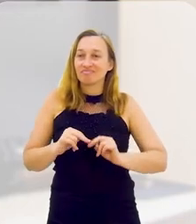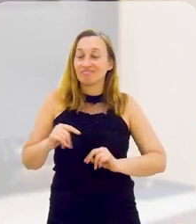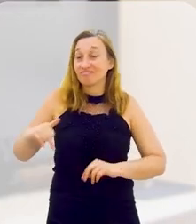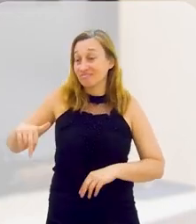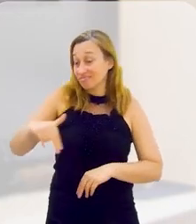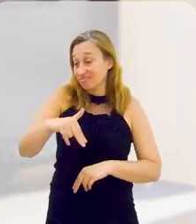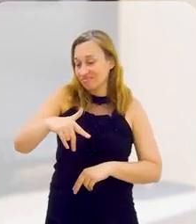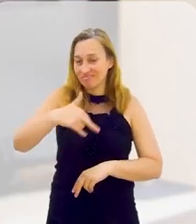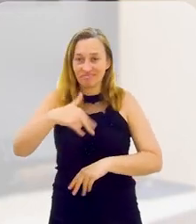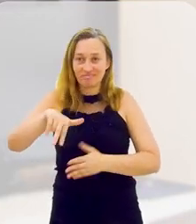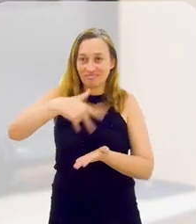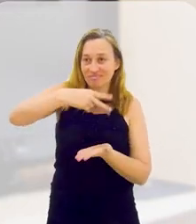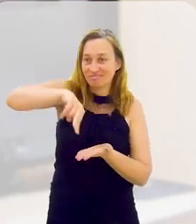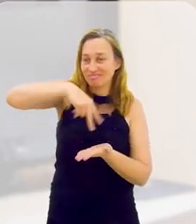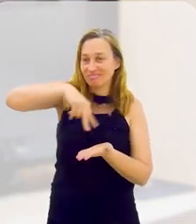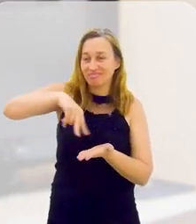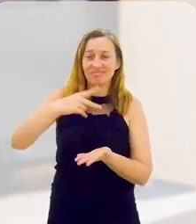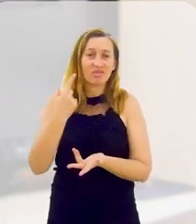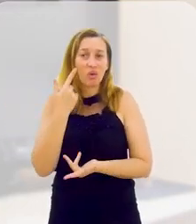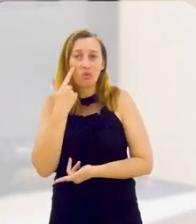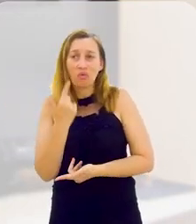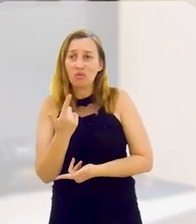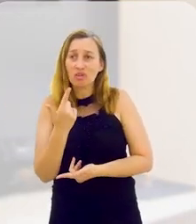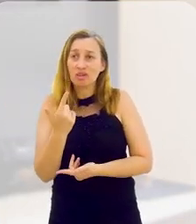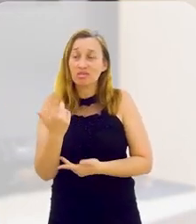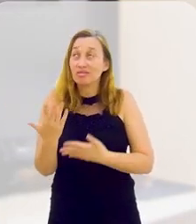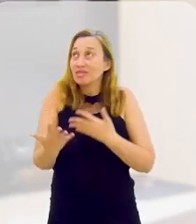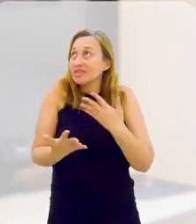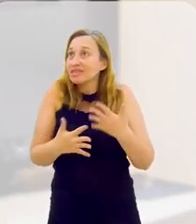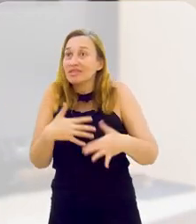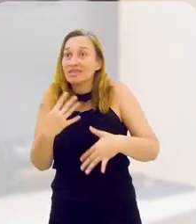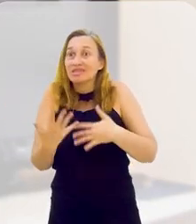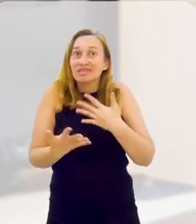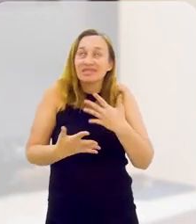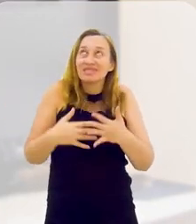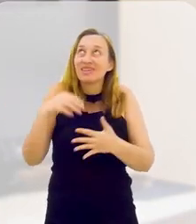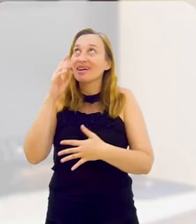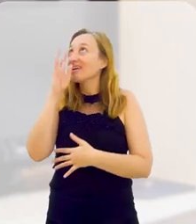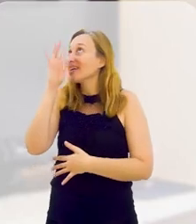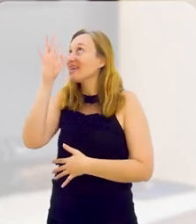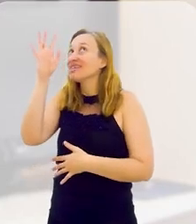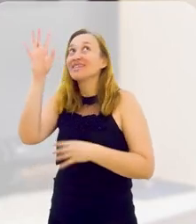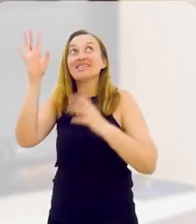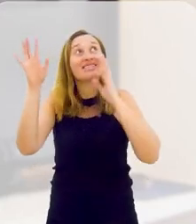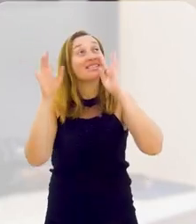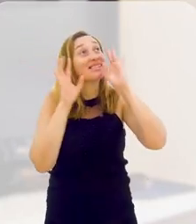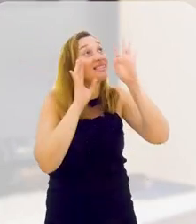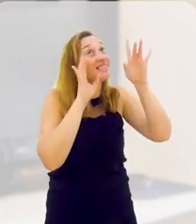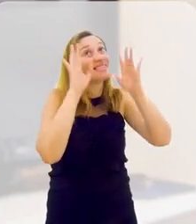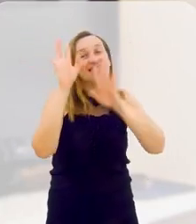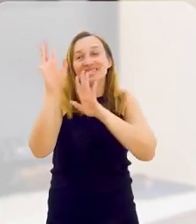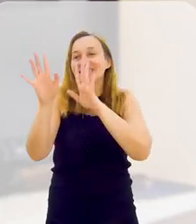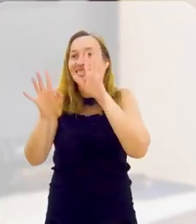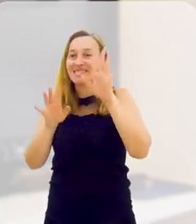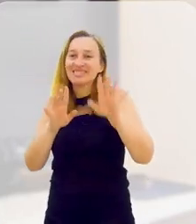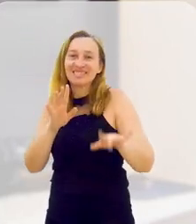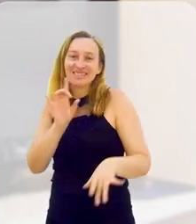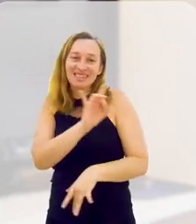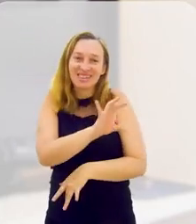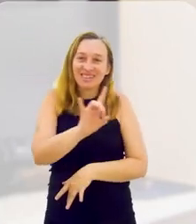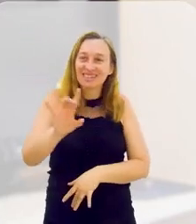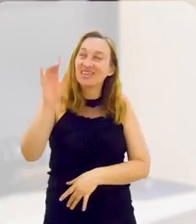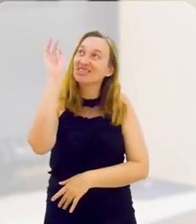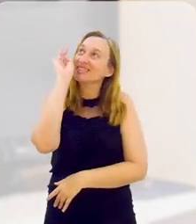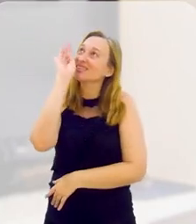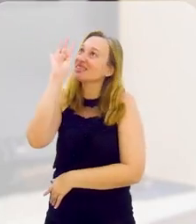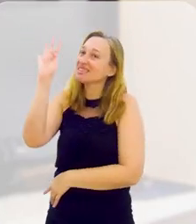junina, e eles iam dançar. E eu via que eles estavam ali em êxtase, sabe? Brilhando,